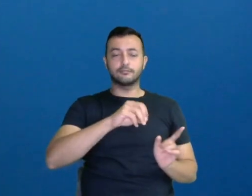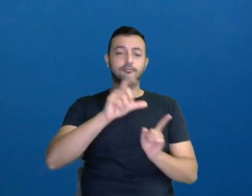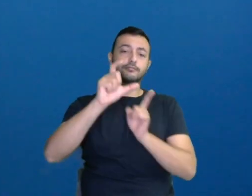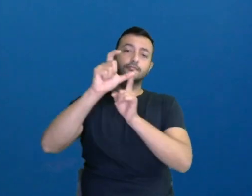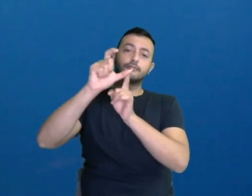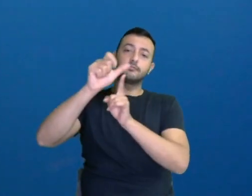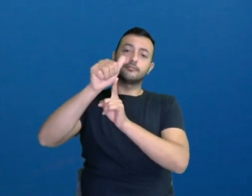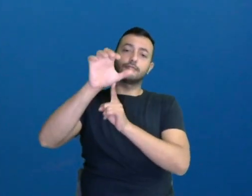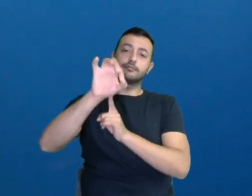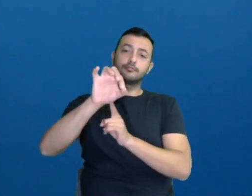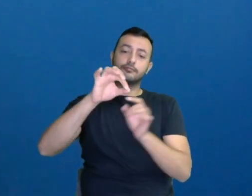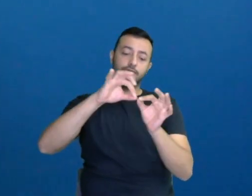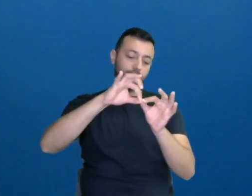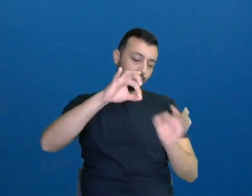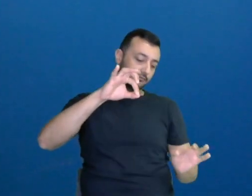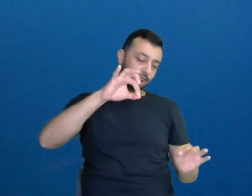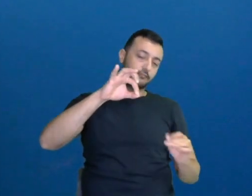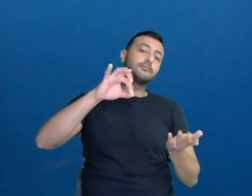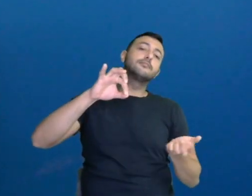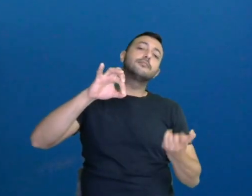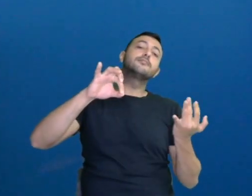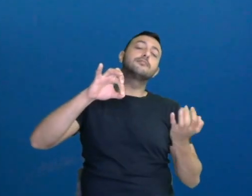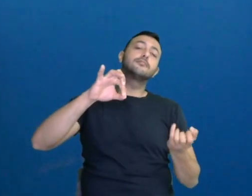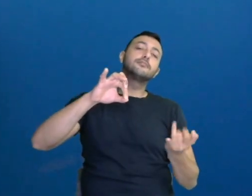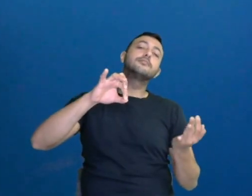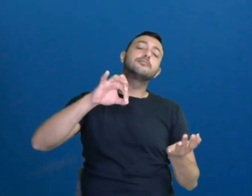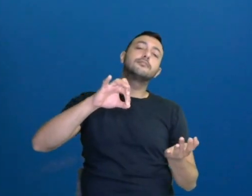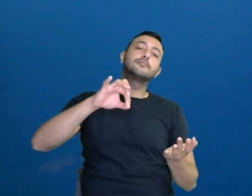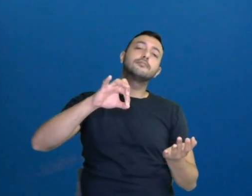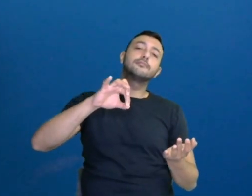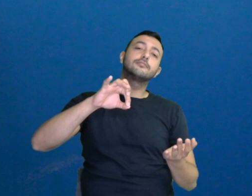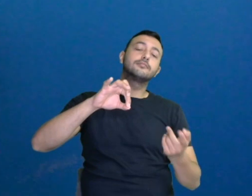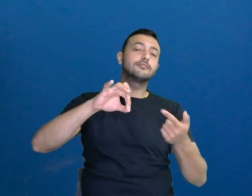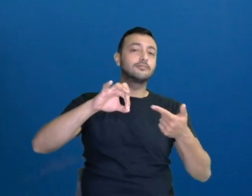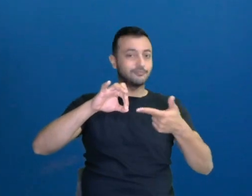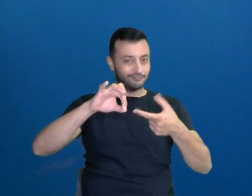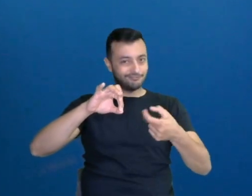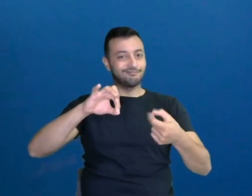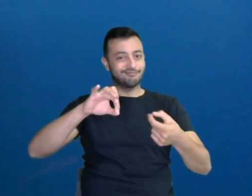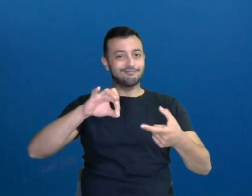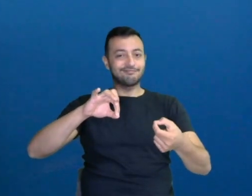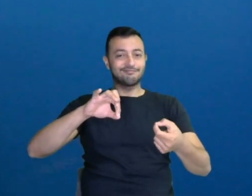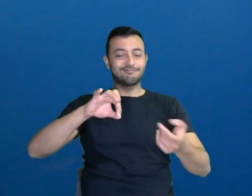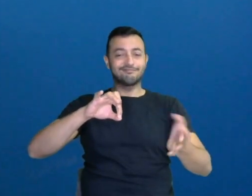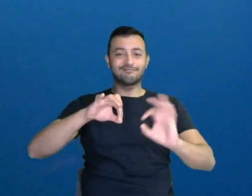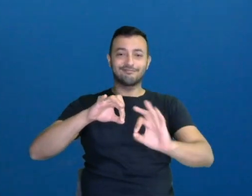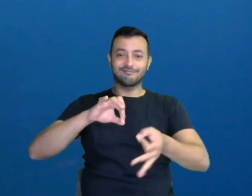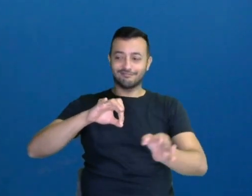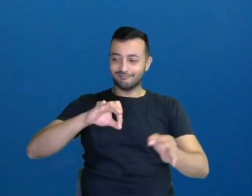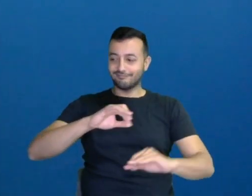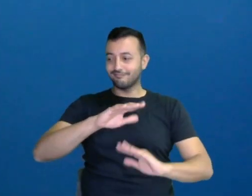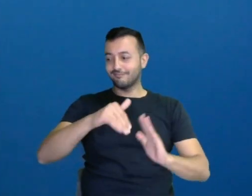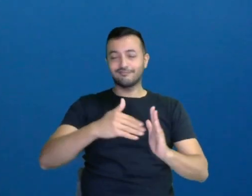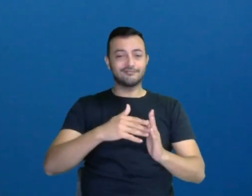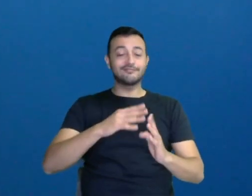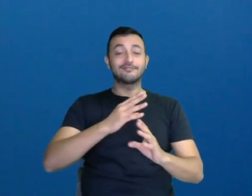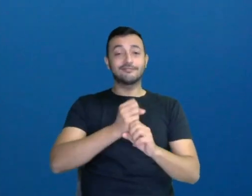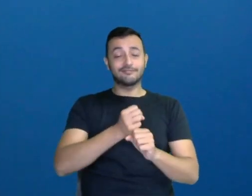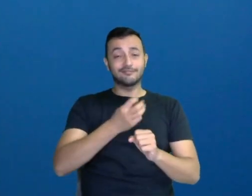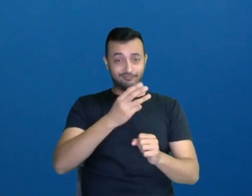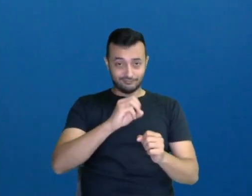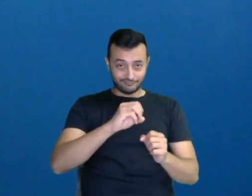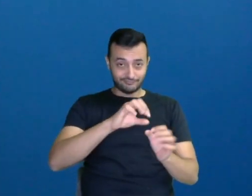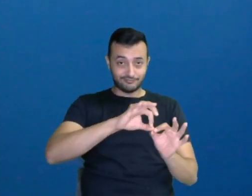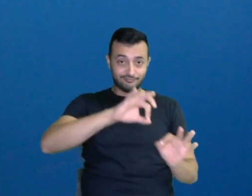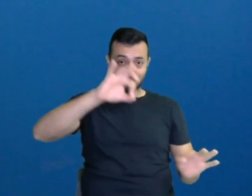10, daqui para cá vai ser quanto? Quantos metros? 20, não é isso? Muito bem, tudo é 30, daqui para cá é